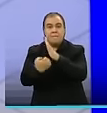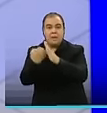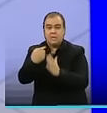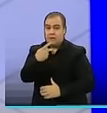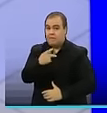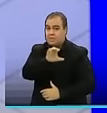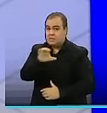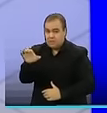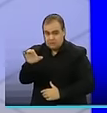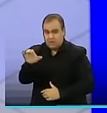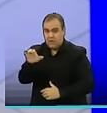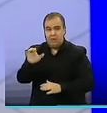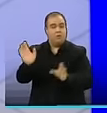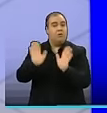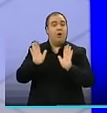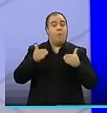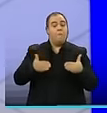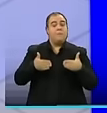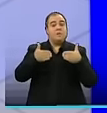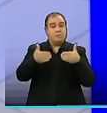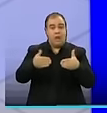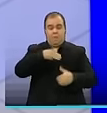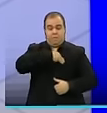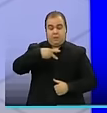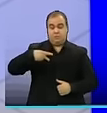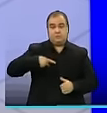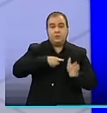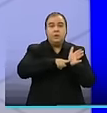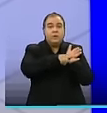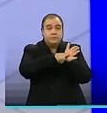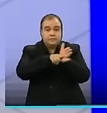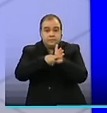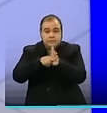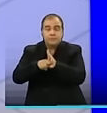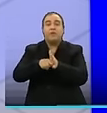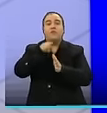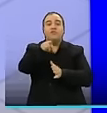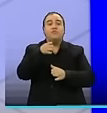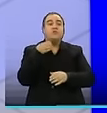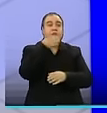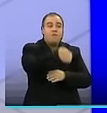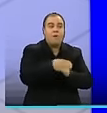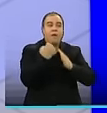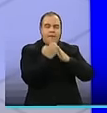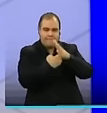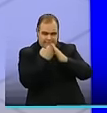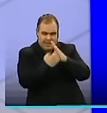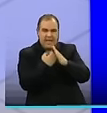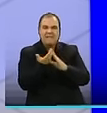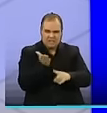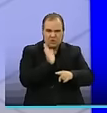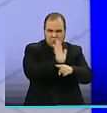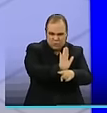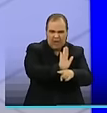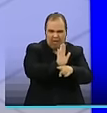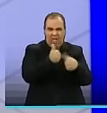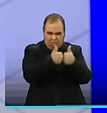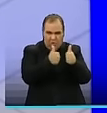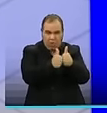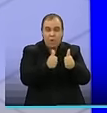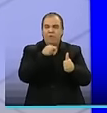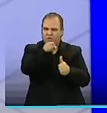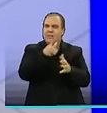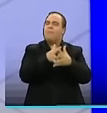PCC no outro dia, quando o Ministério Público estava investigando, você foi na empresa pagar pau para a empresa de ônibus. Acho que você está me confundindo com